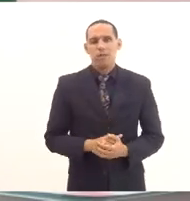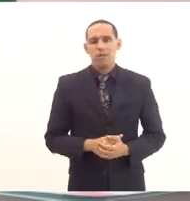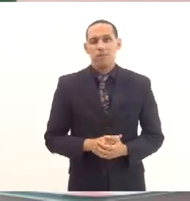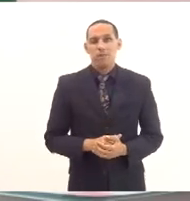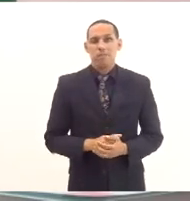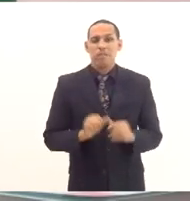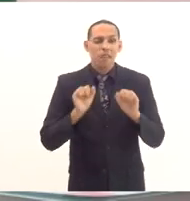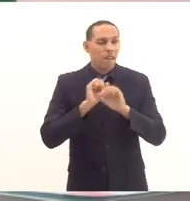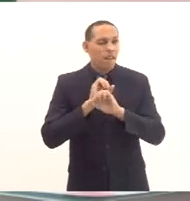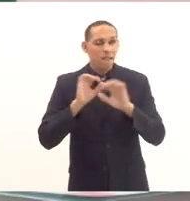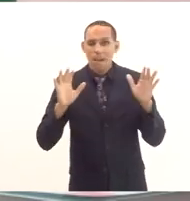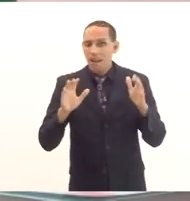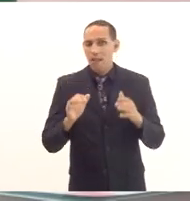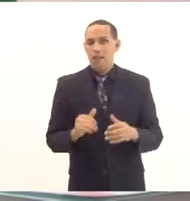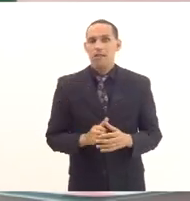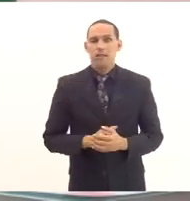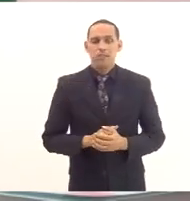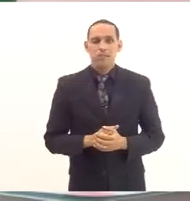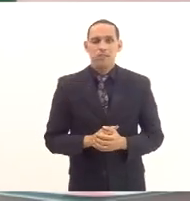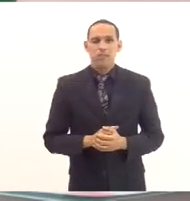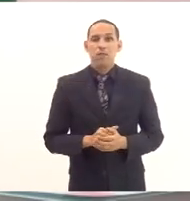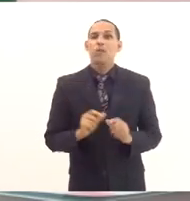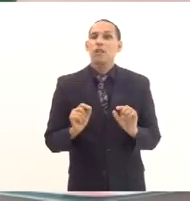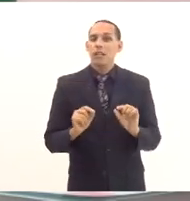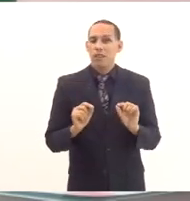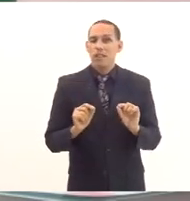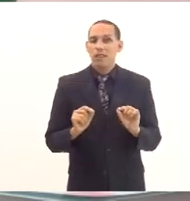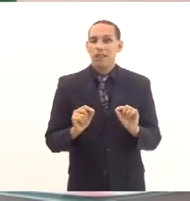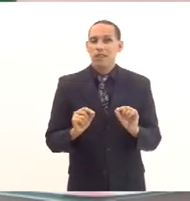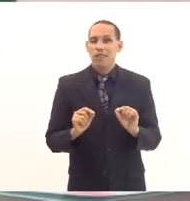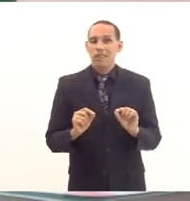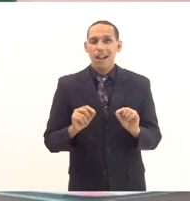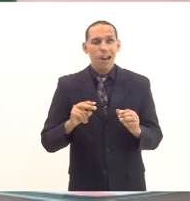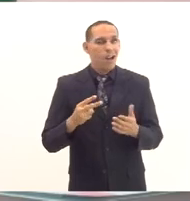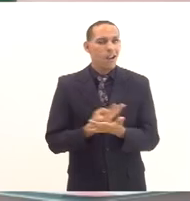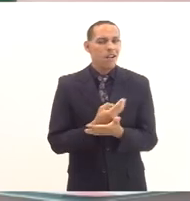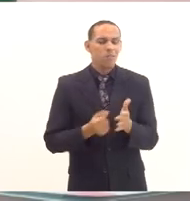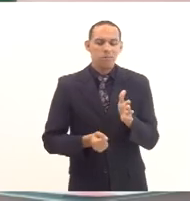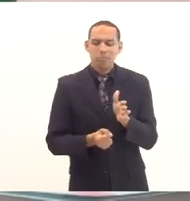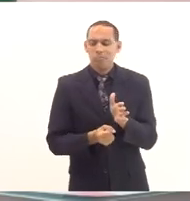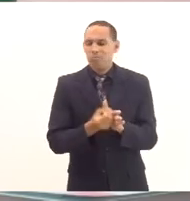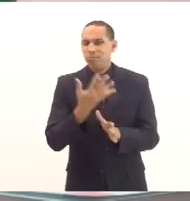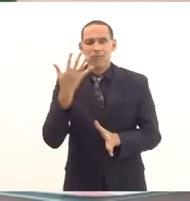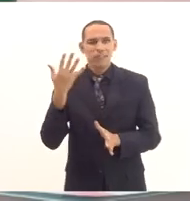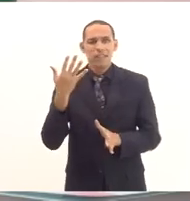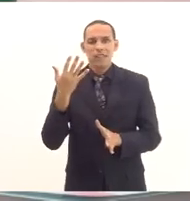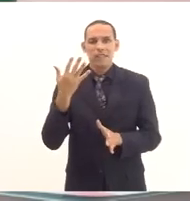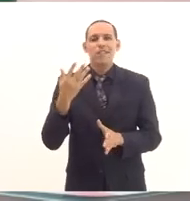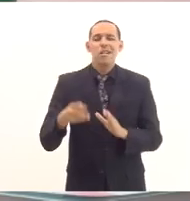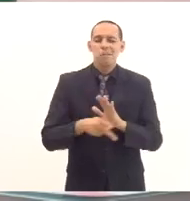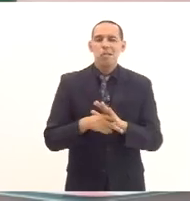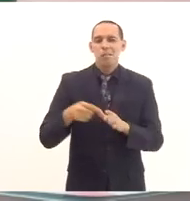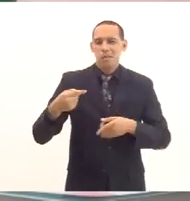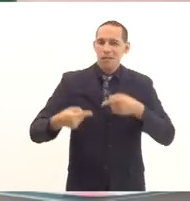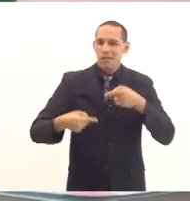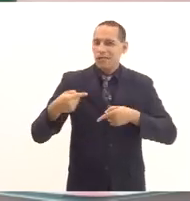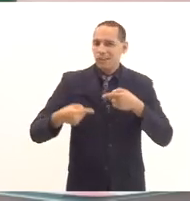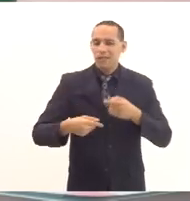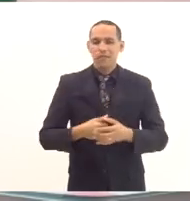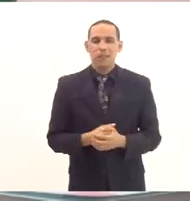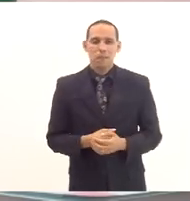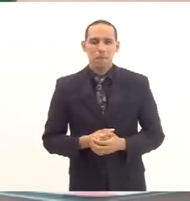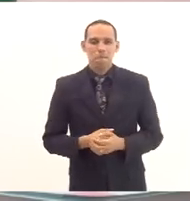fica claro mais uma vez o fenômeno que muitas vezes infelizmente costuma acometer a política e